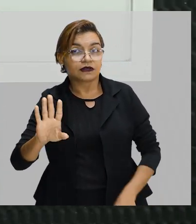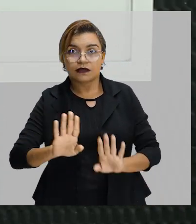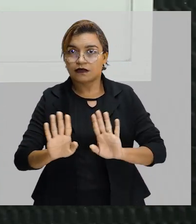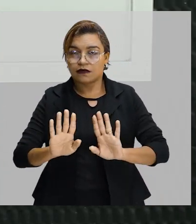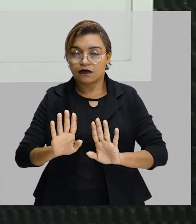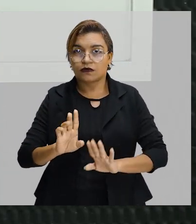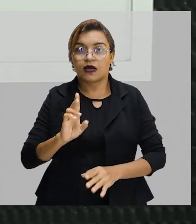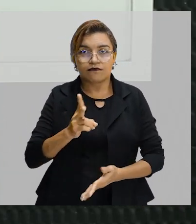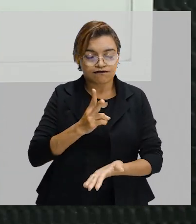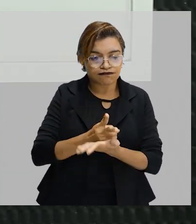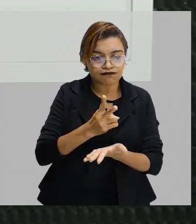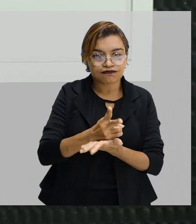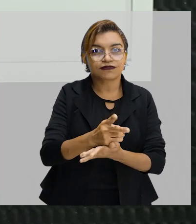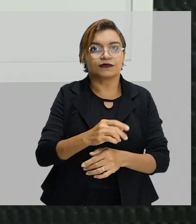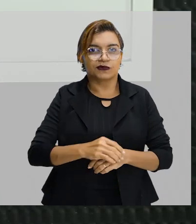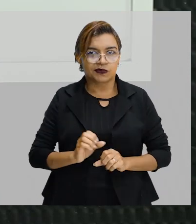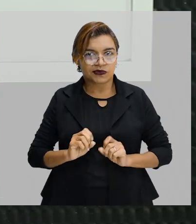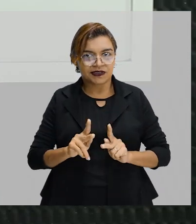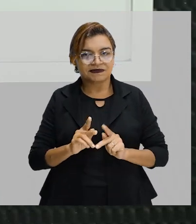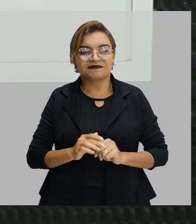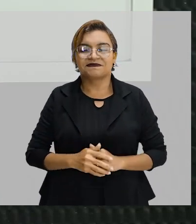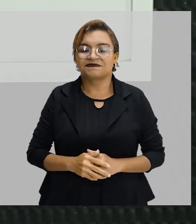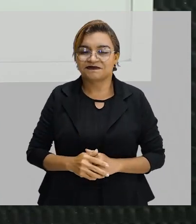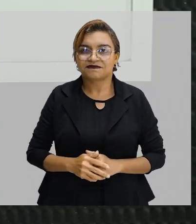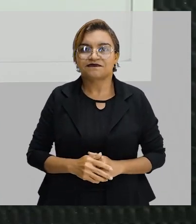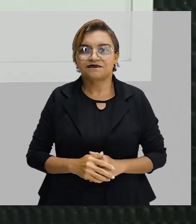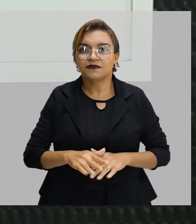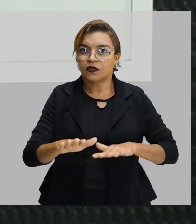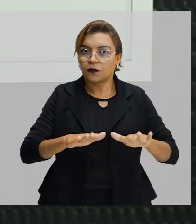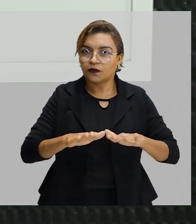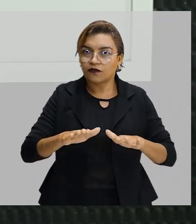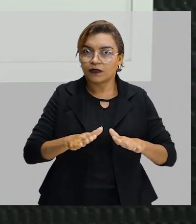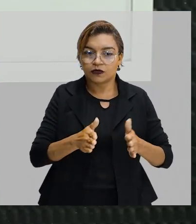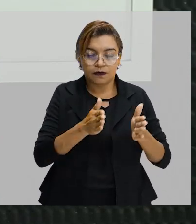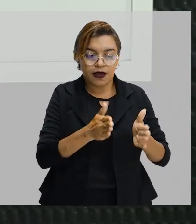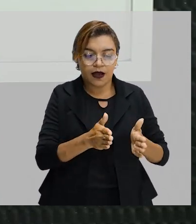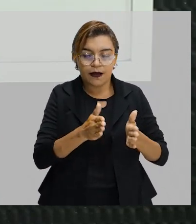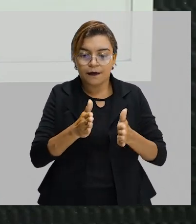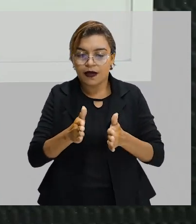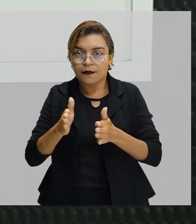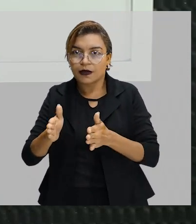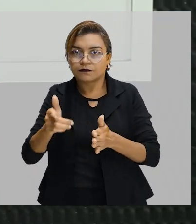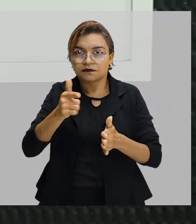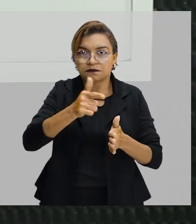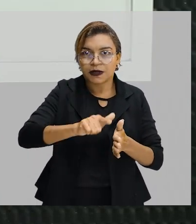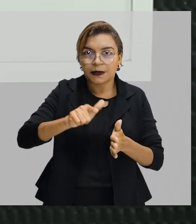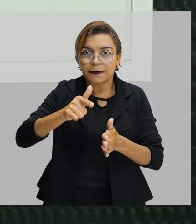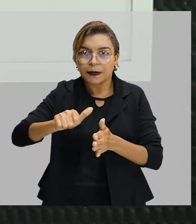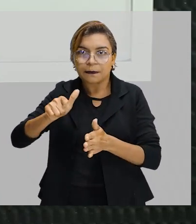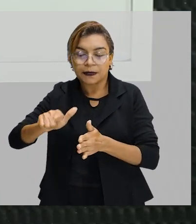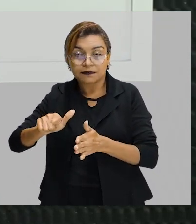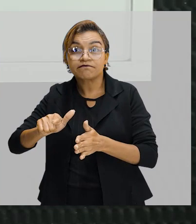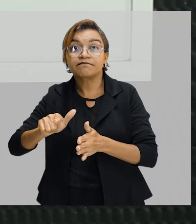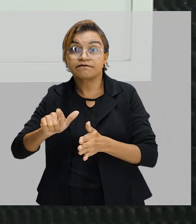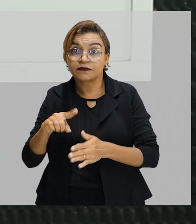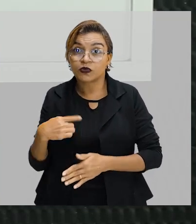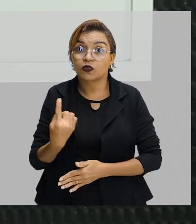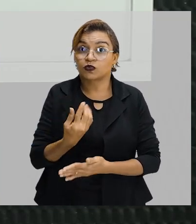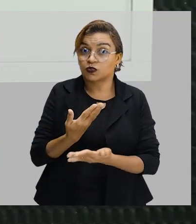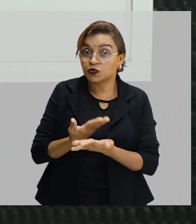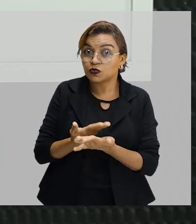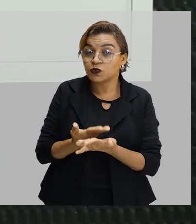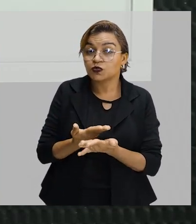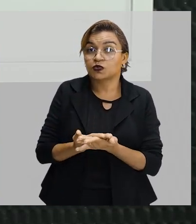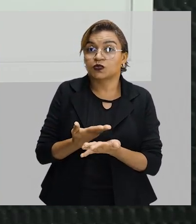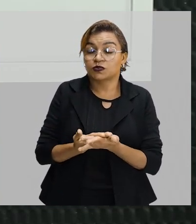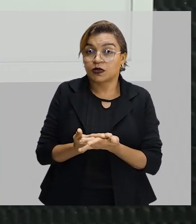forças conservativas. Então, mais uma vez, é um movimento periódico, certo? E nós vamos trabalhar dentro